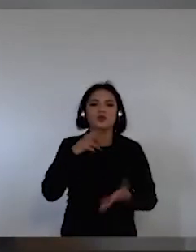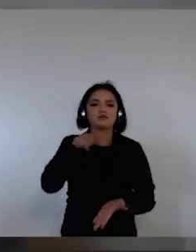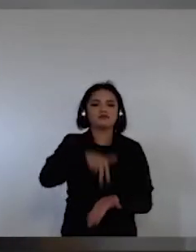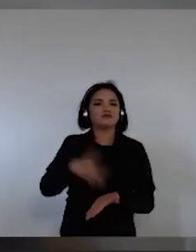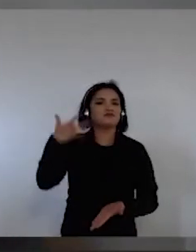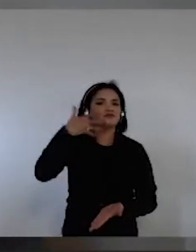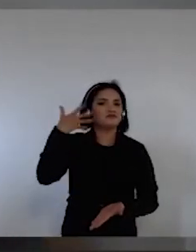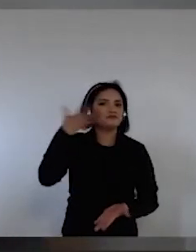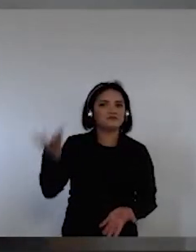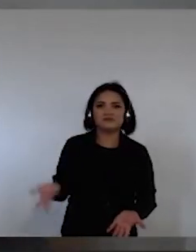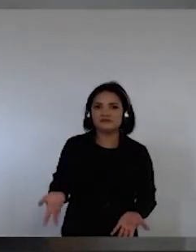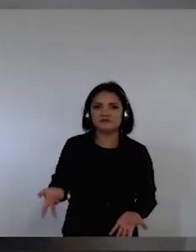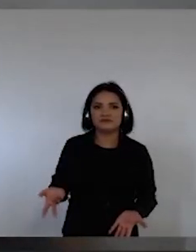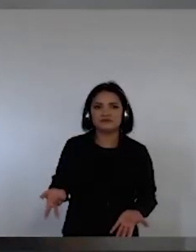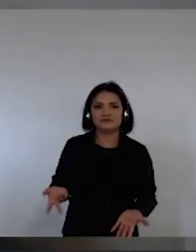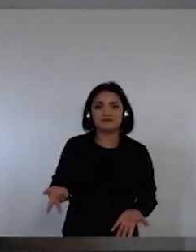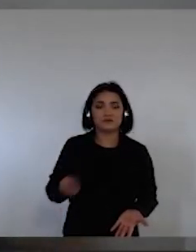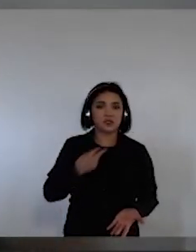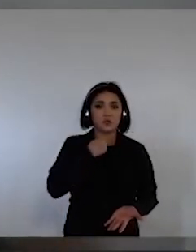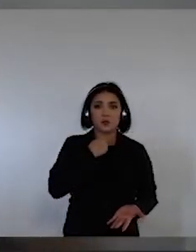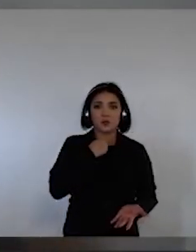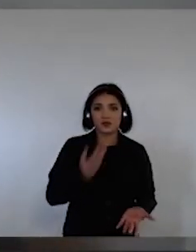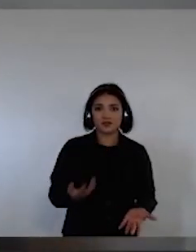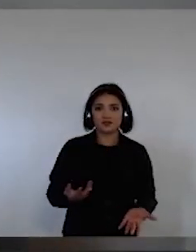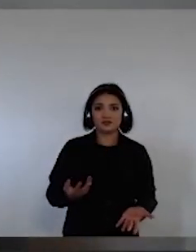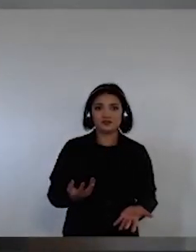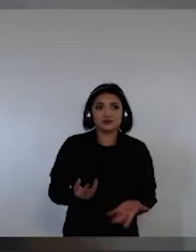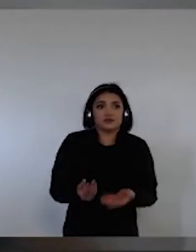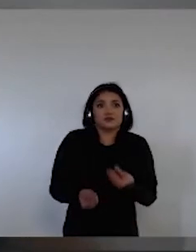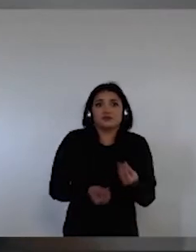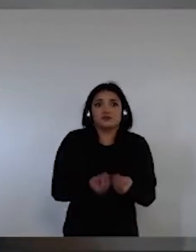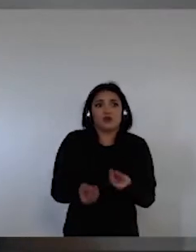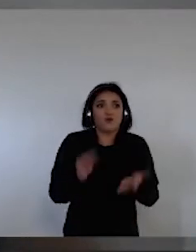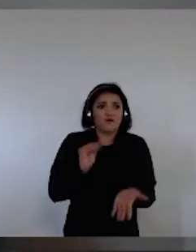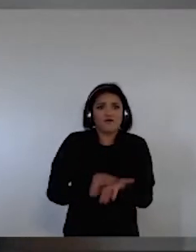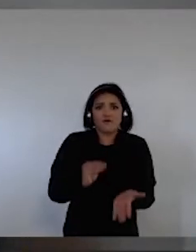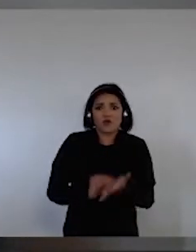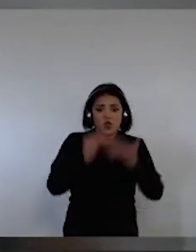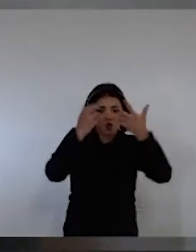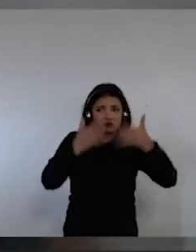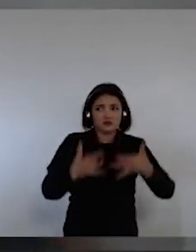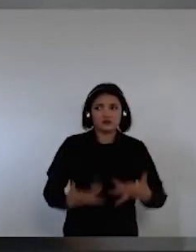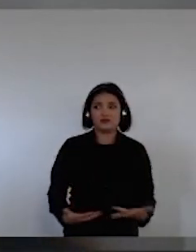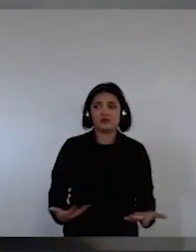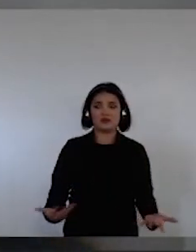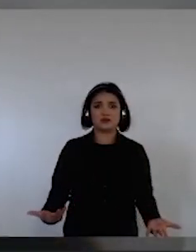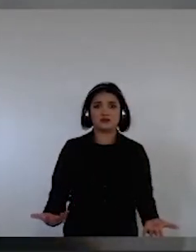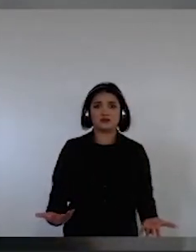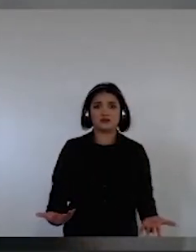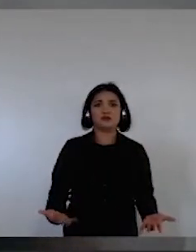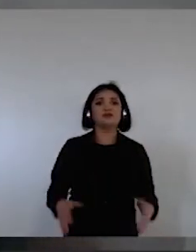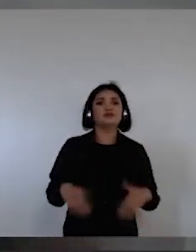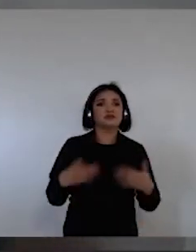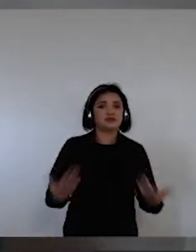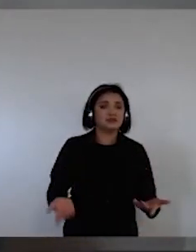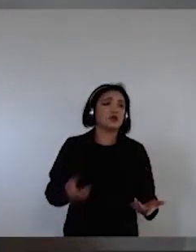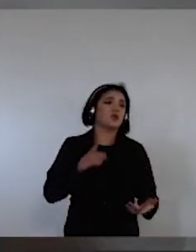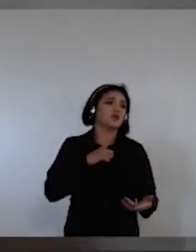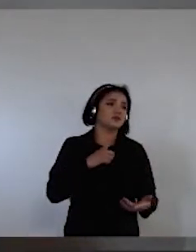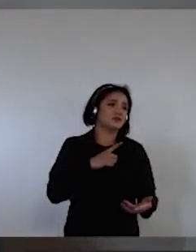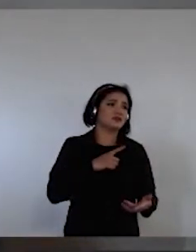o que acontece? As dificuldades estão aumentando cada vez mais na advocacia perante os tribunais aqui do Brasil, principalmente a STJ